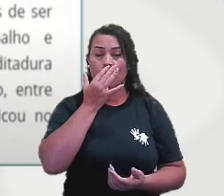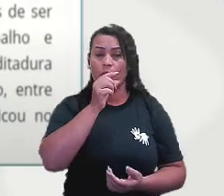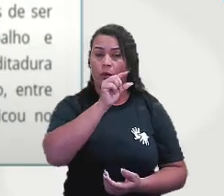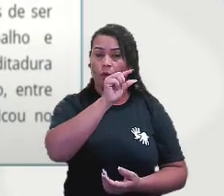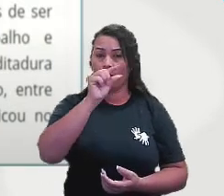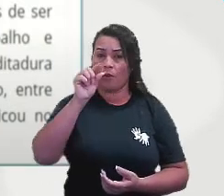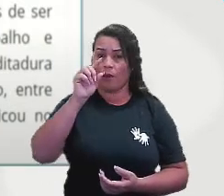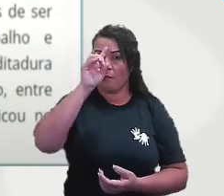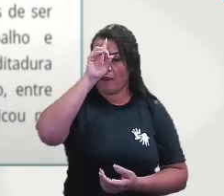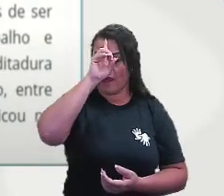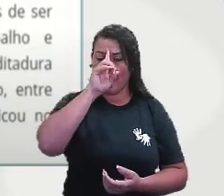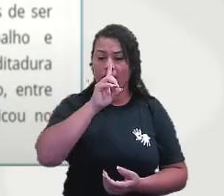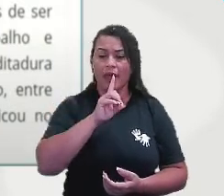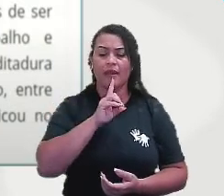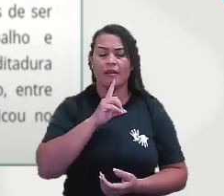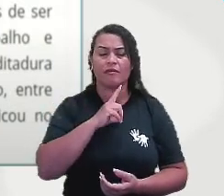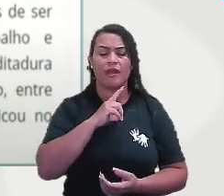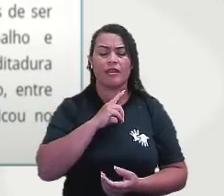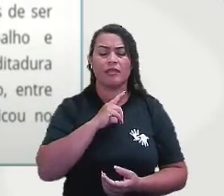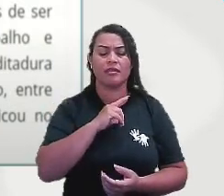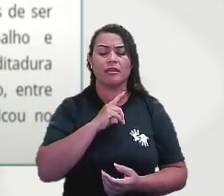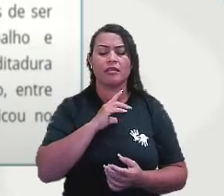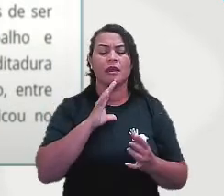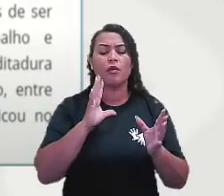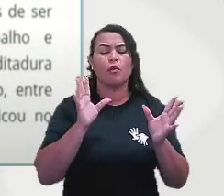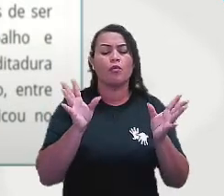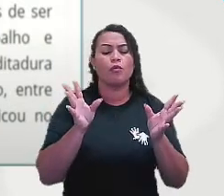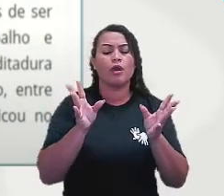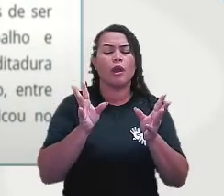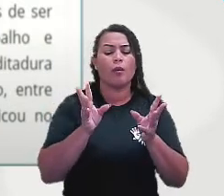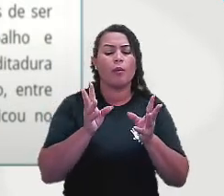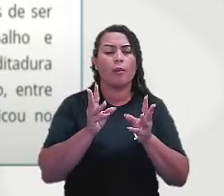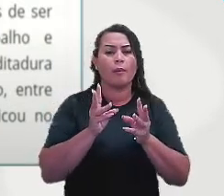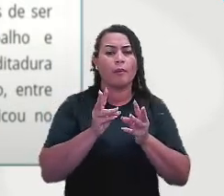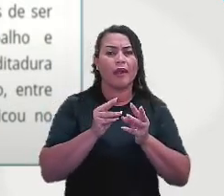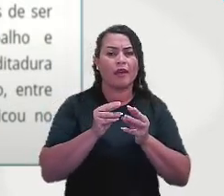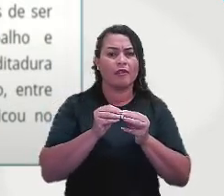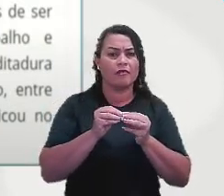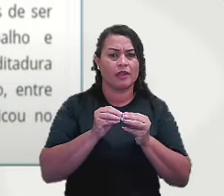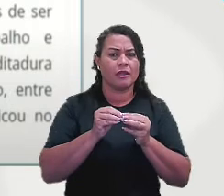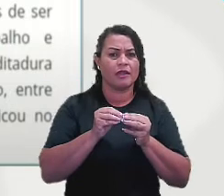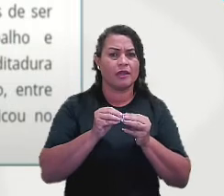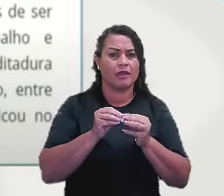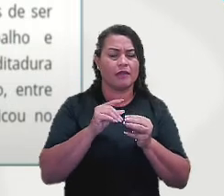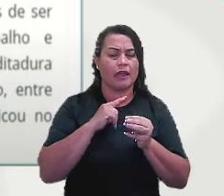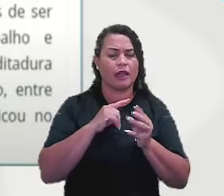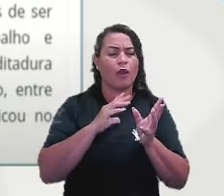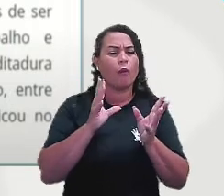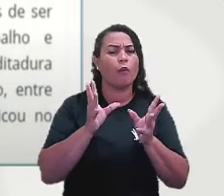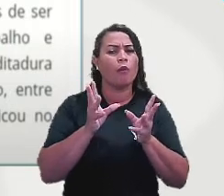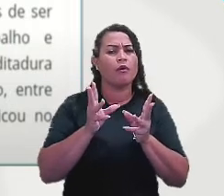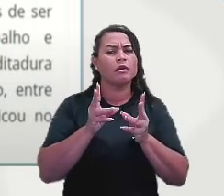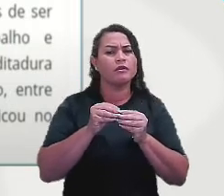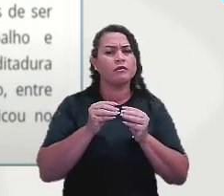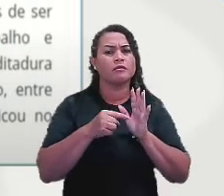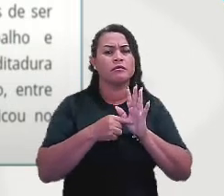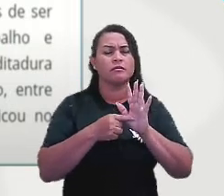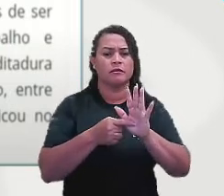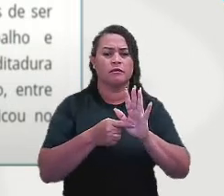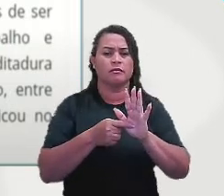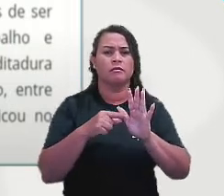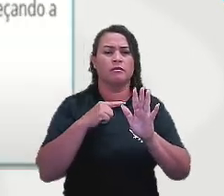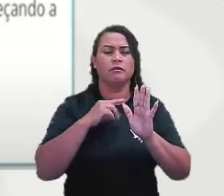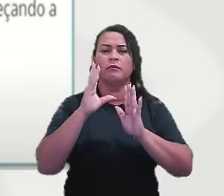vai ter esse breve resumo, tá vendo? Tinha um breve resumo do que a gente ia ler o conteúdo da